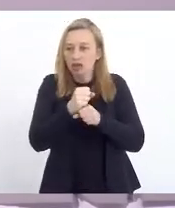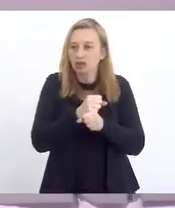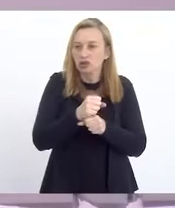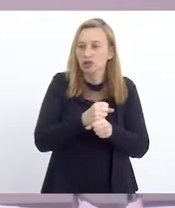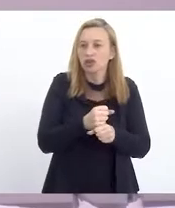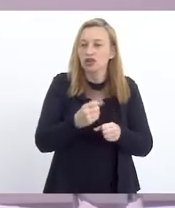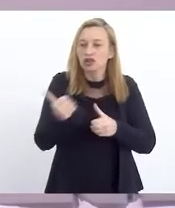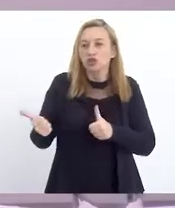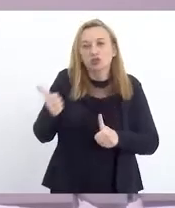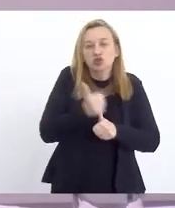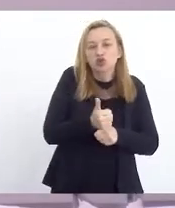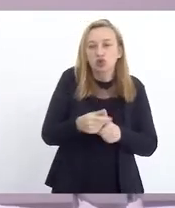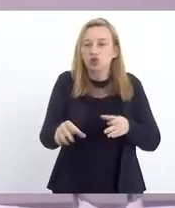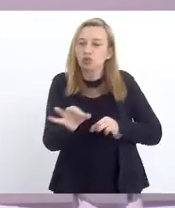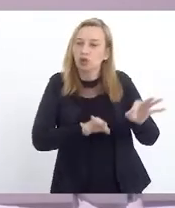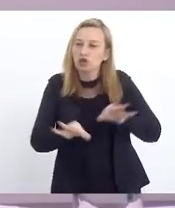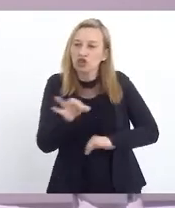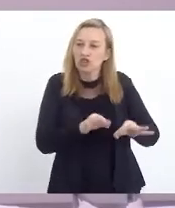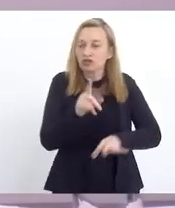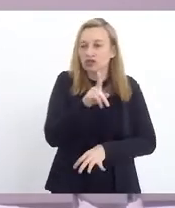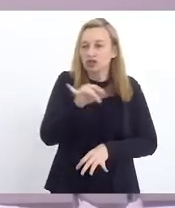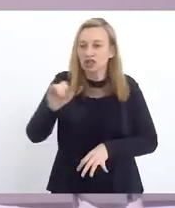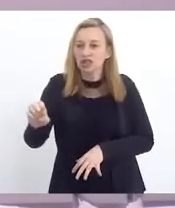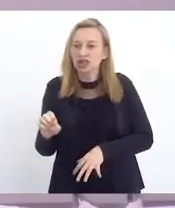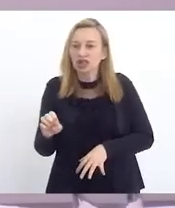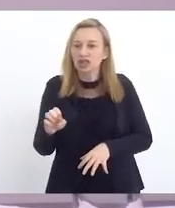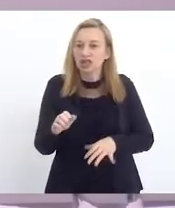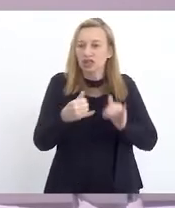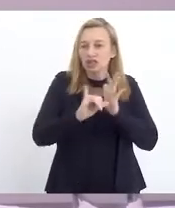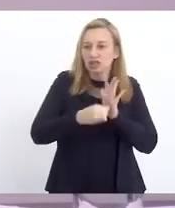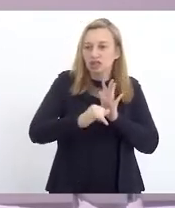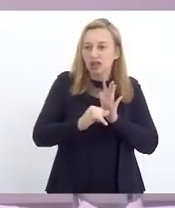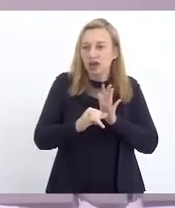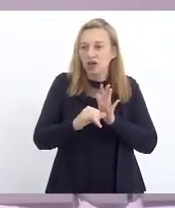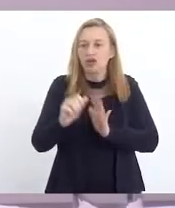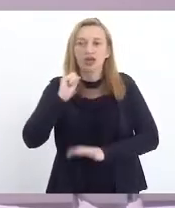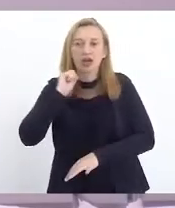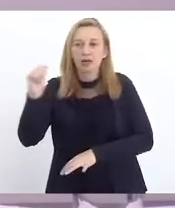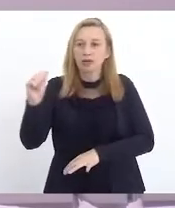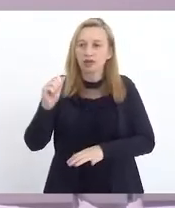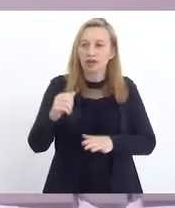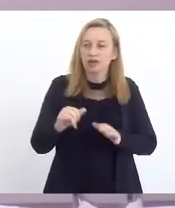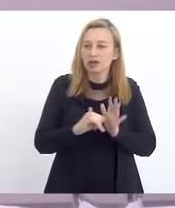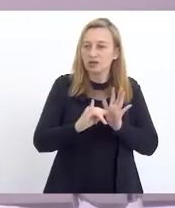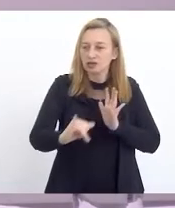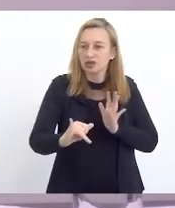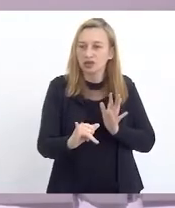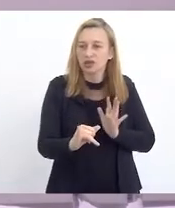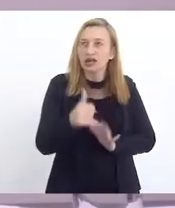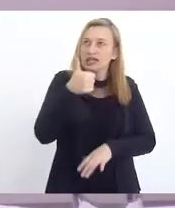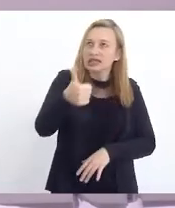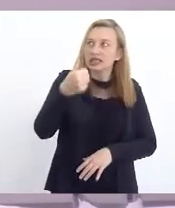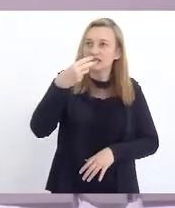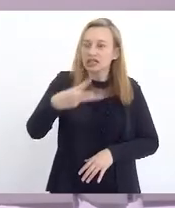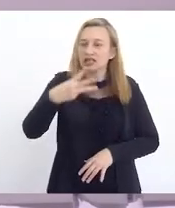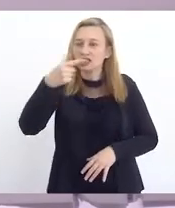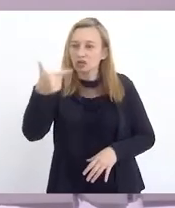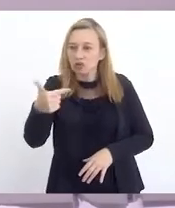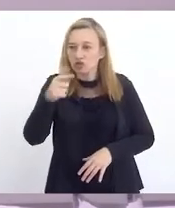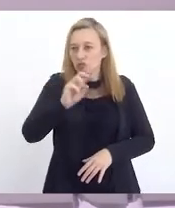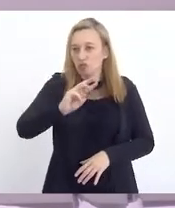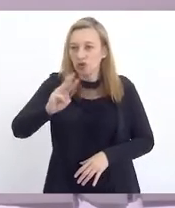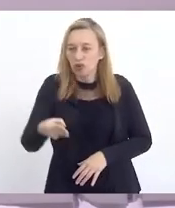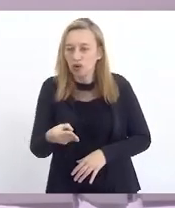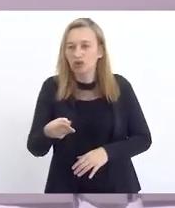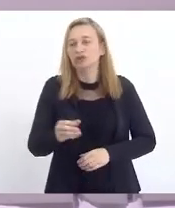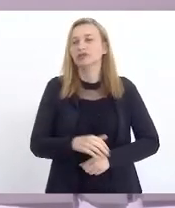substituir o projeto de um dique que teve edital lançado em abril e que previa um custo de 132 milhões. Esse,